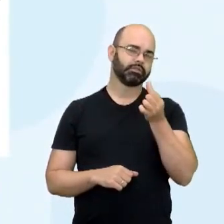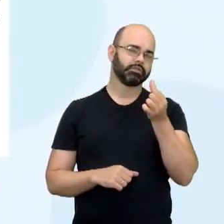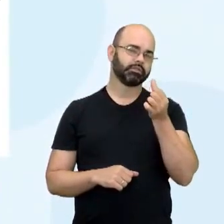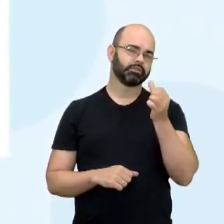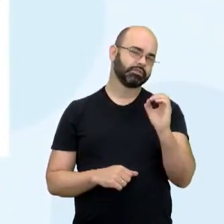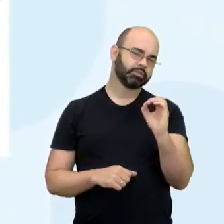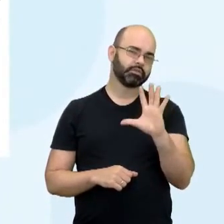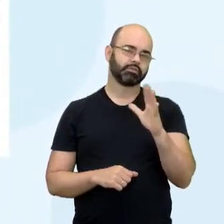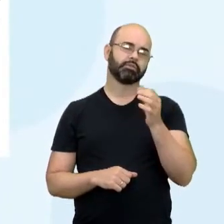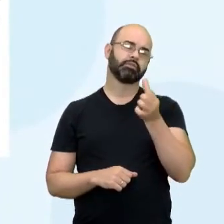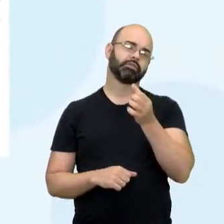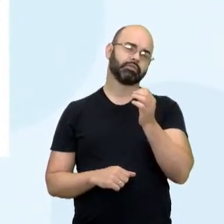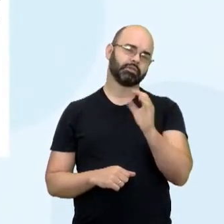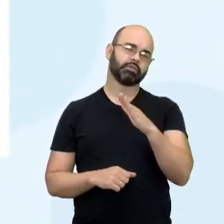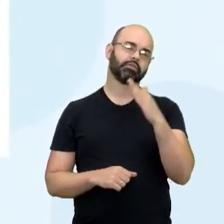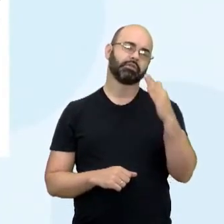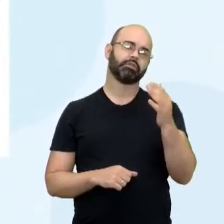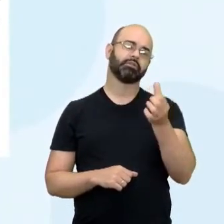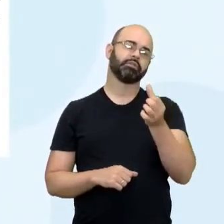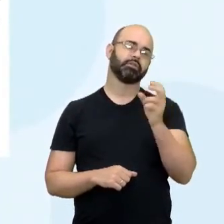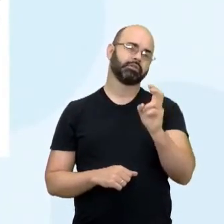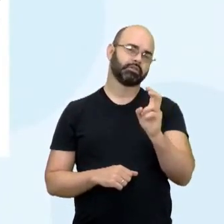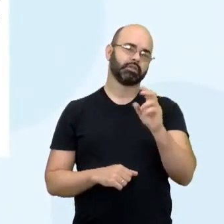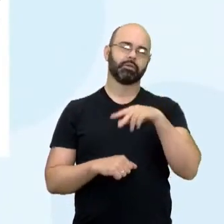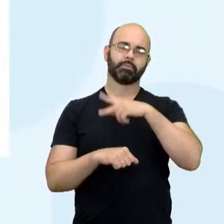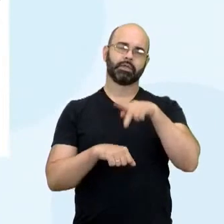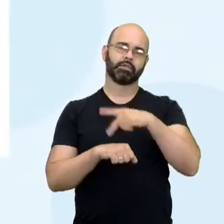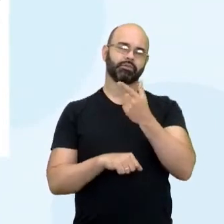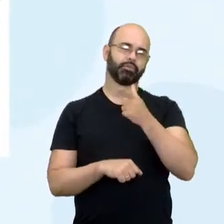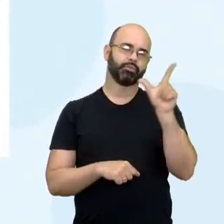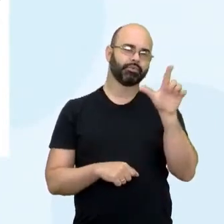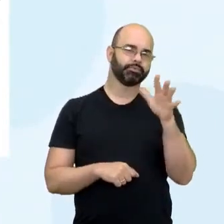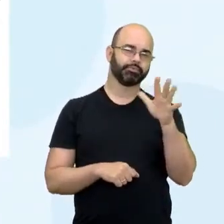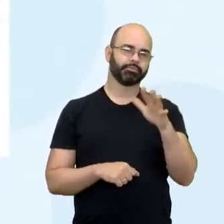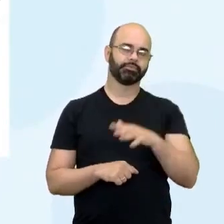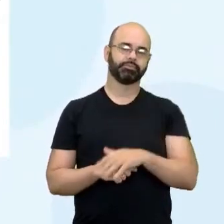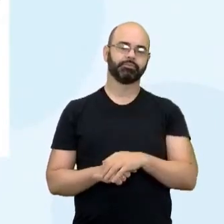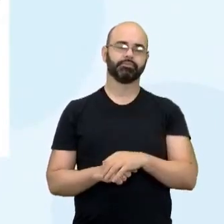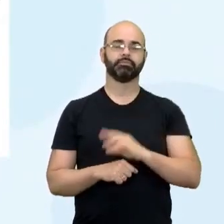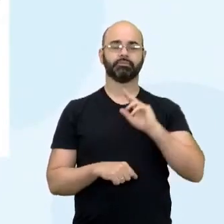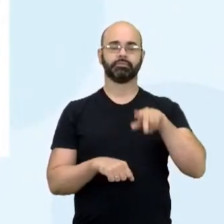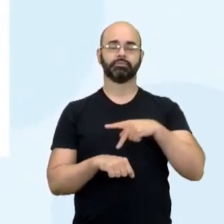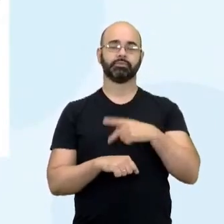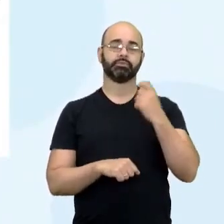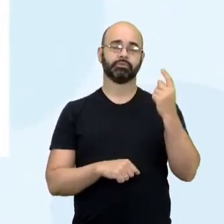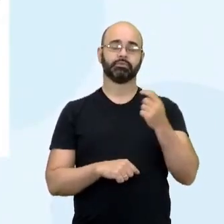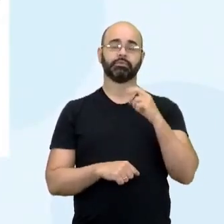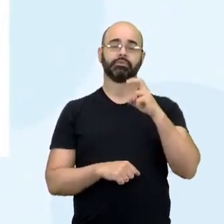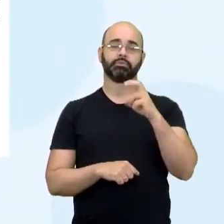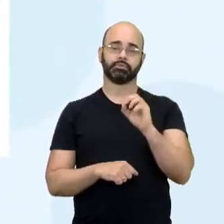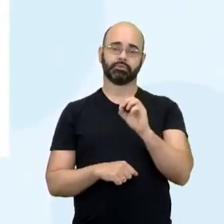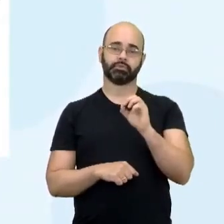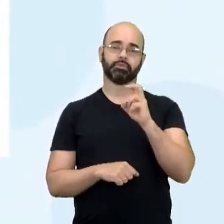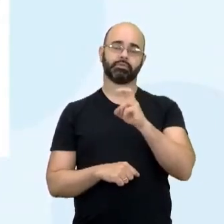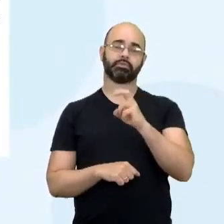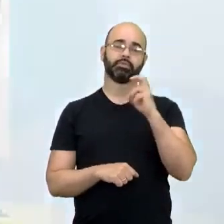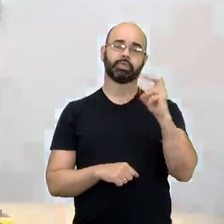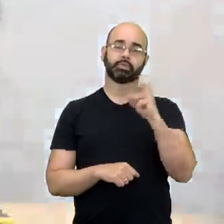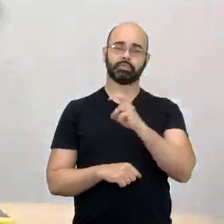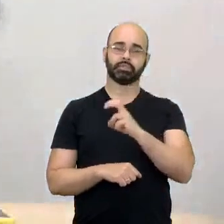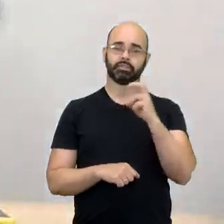de 60 a 65 anos para outros países, e até alguns países aí em torno de 50 a 55